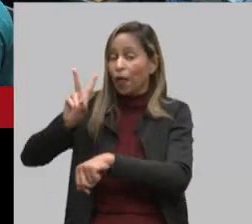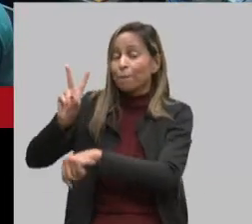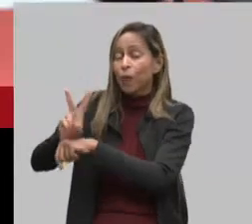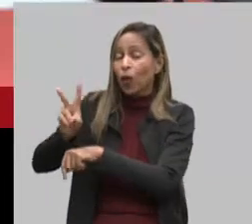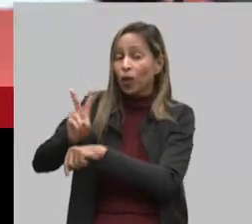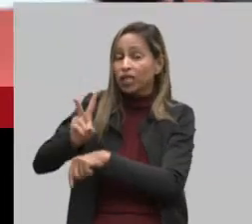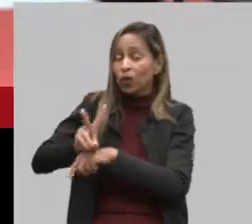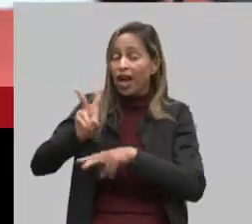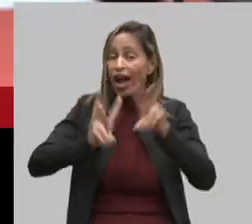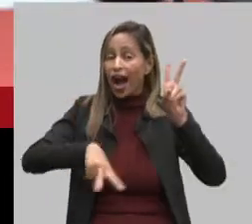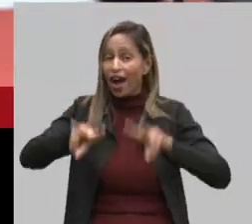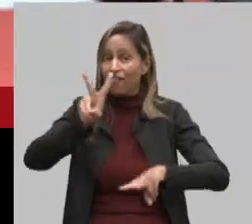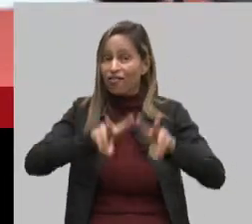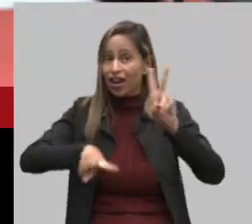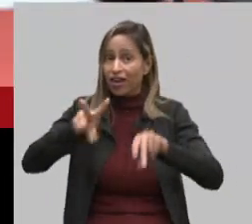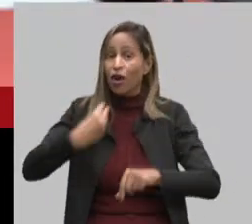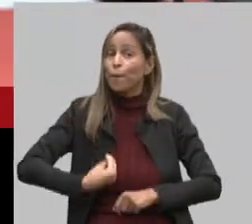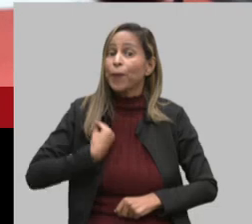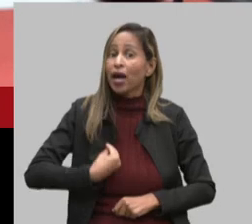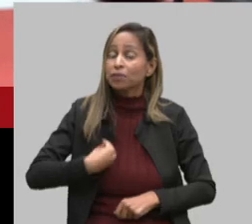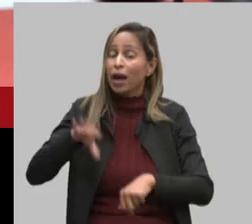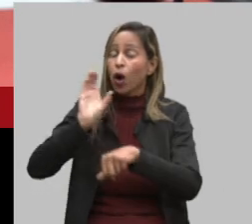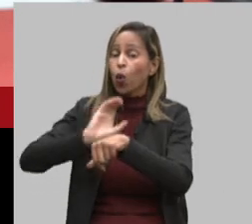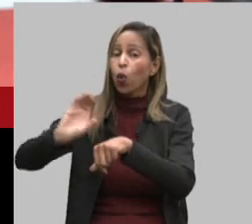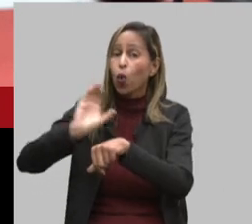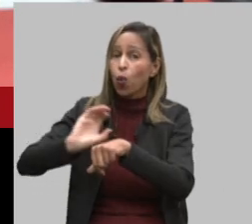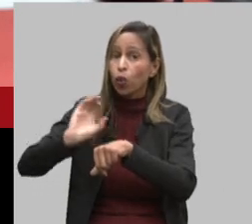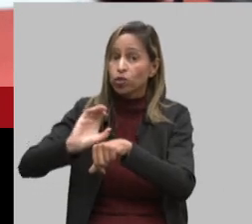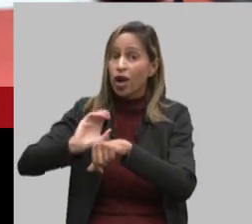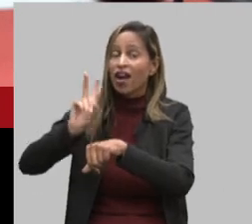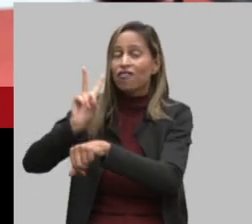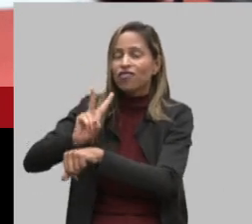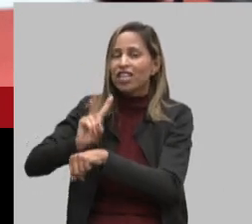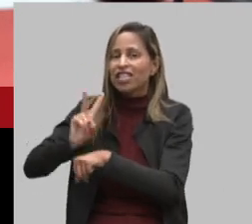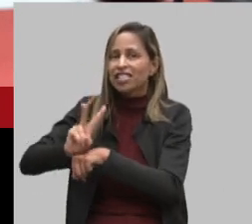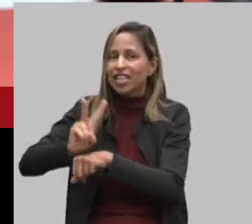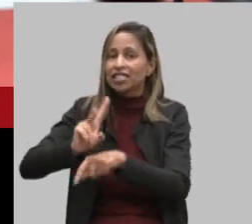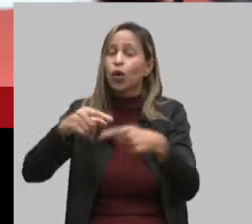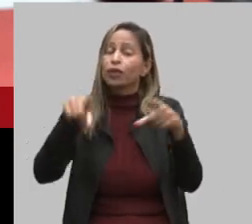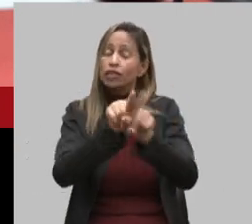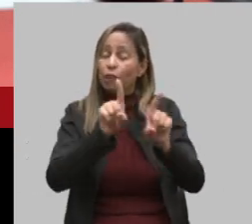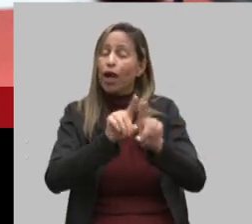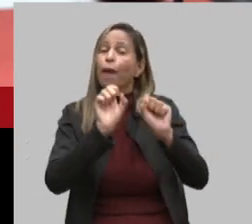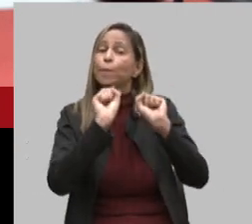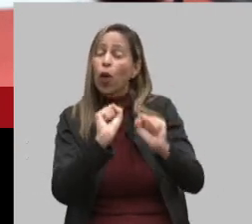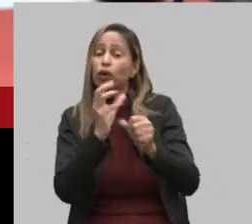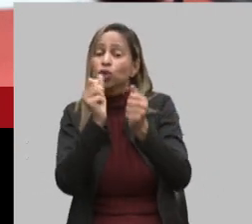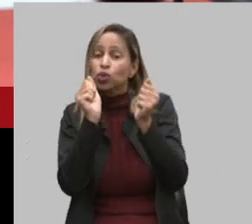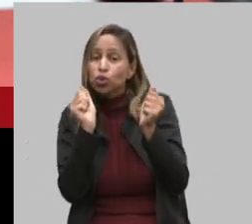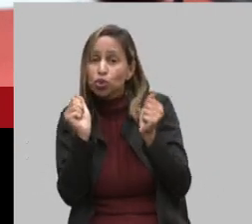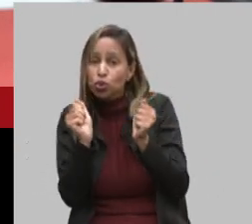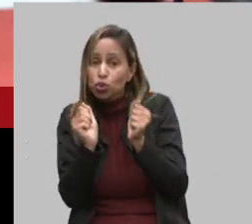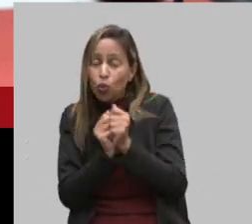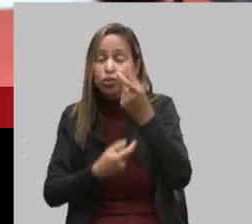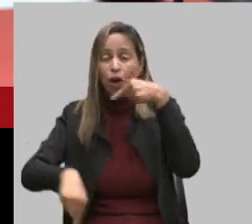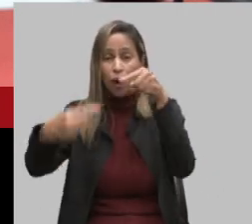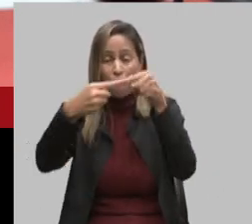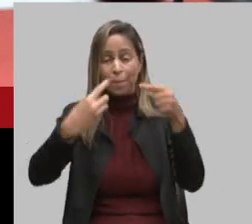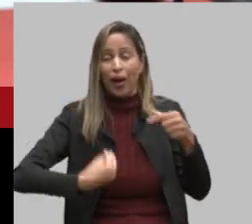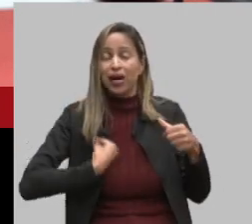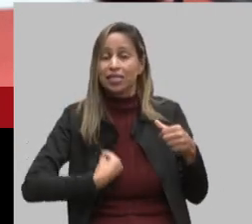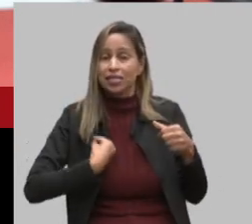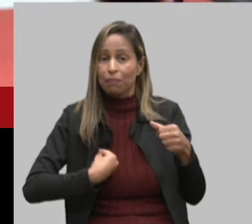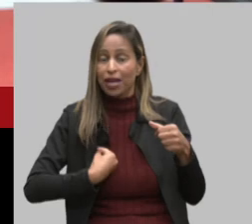avaliar a participação dos cursos essa fiscalização também pode incluir uma meta de participação e